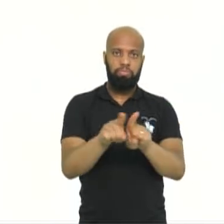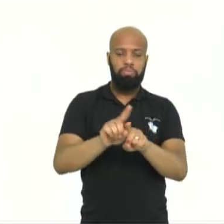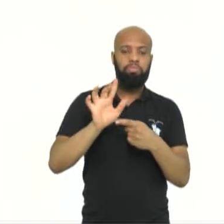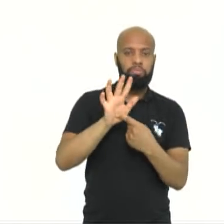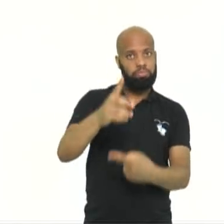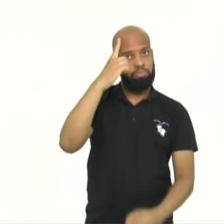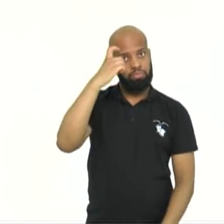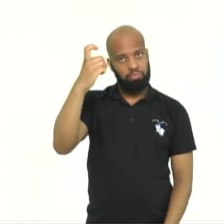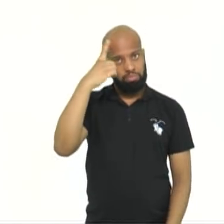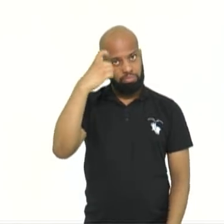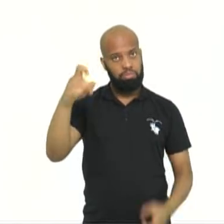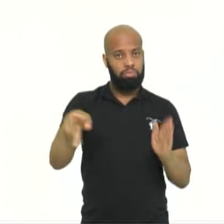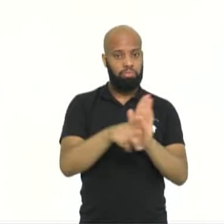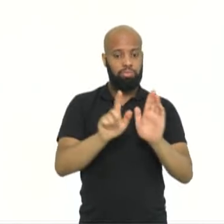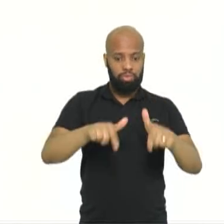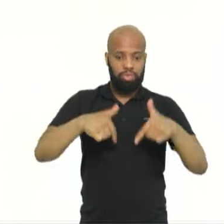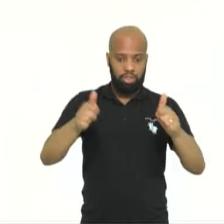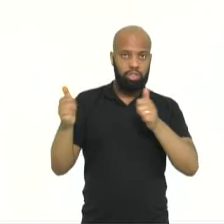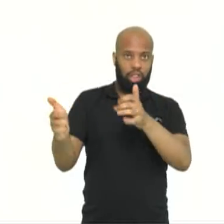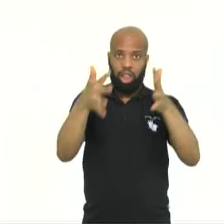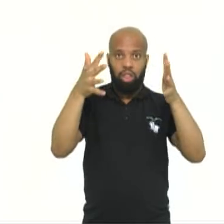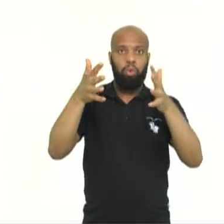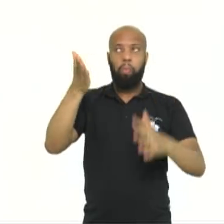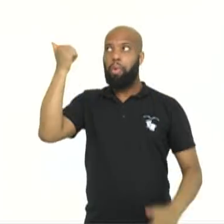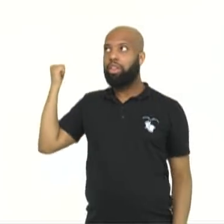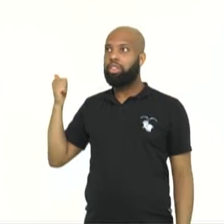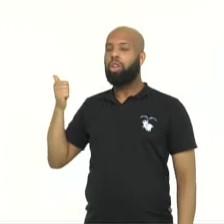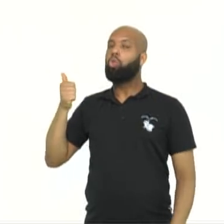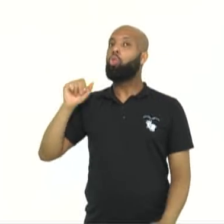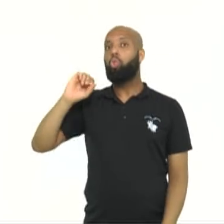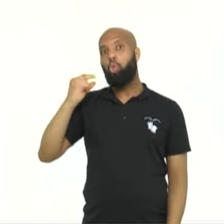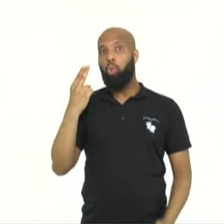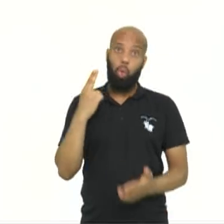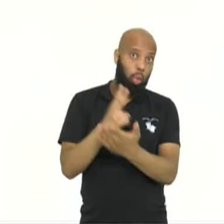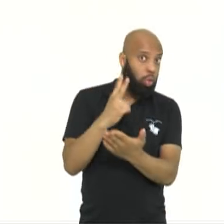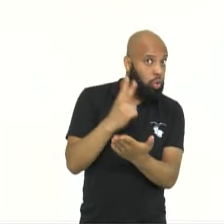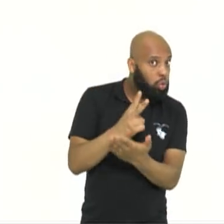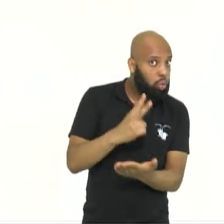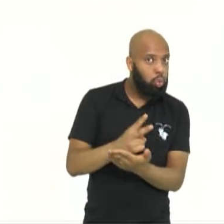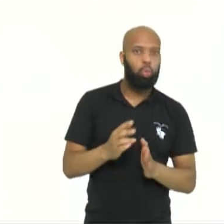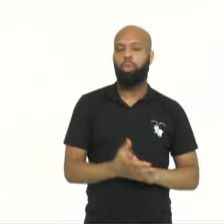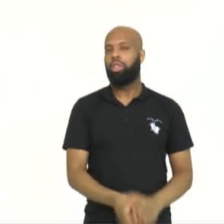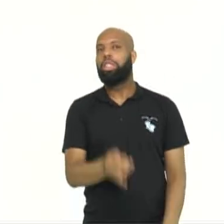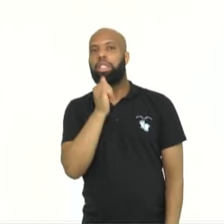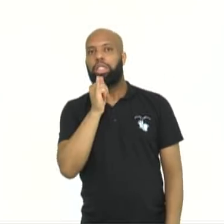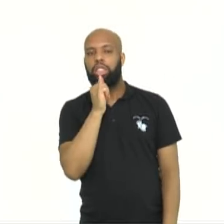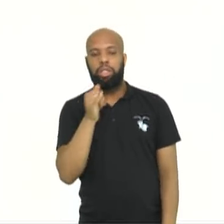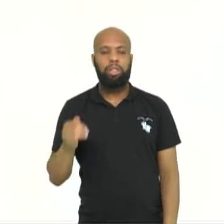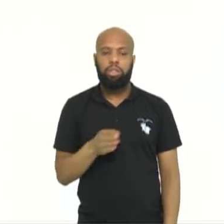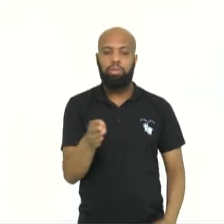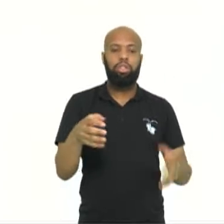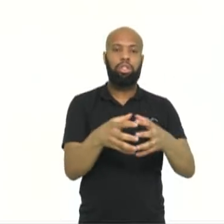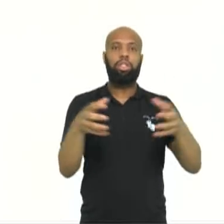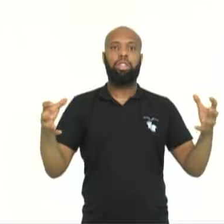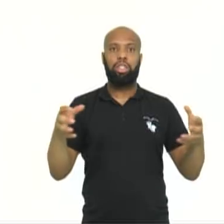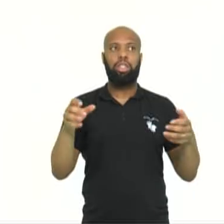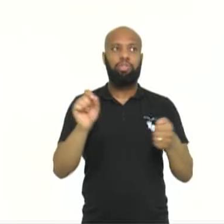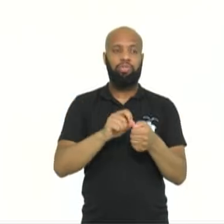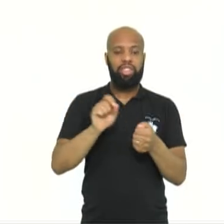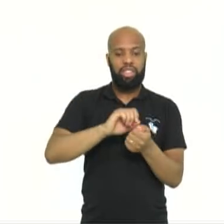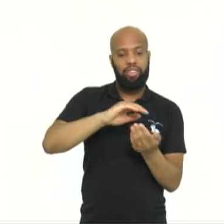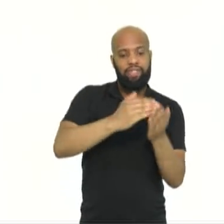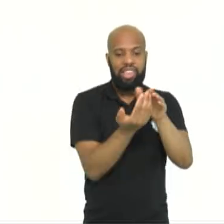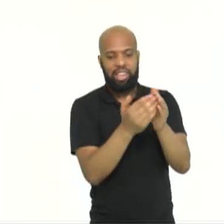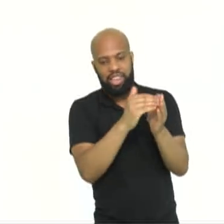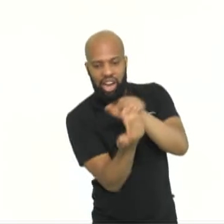uma ideia de ação passada habitual ou contínua, né? E o exemplo ali, o peixe era tão grande que virava